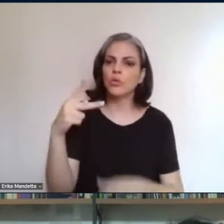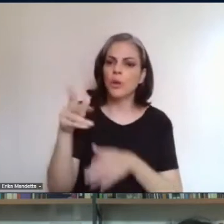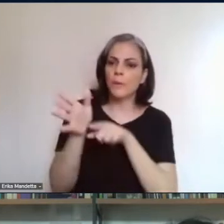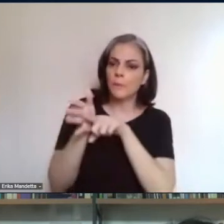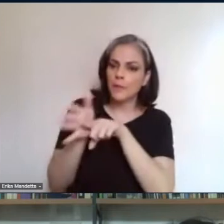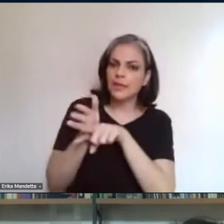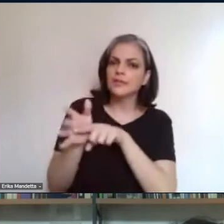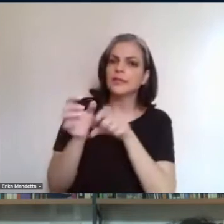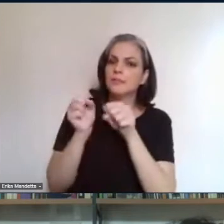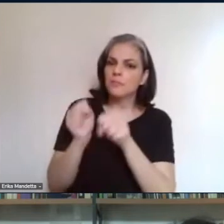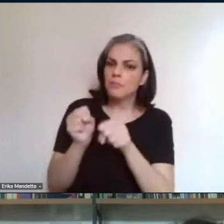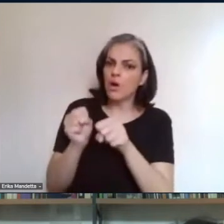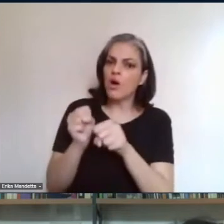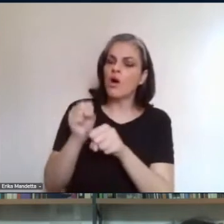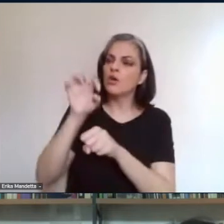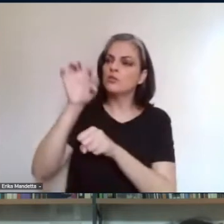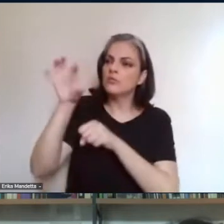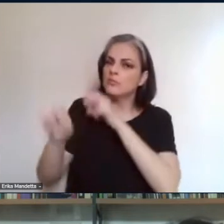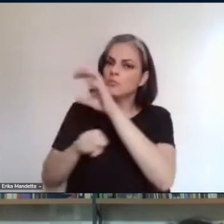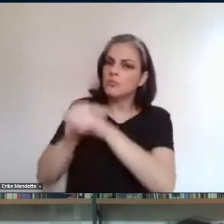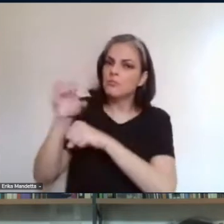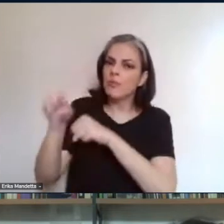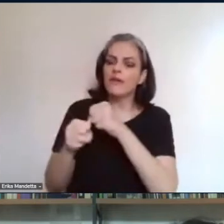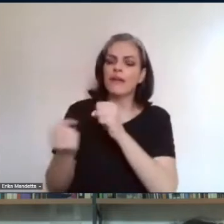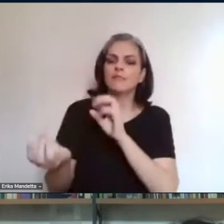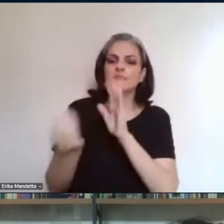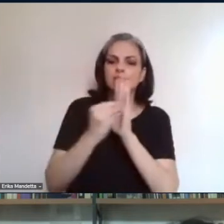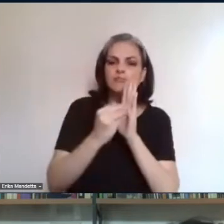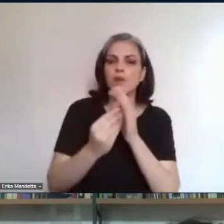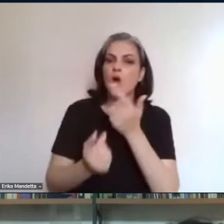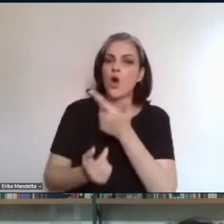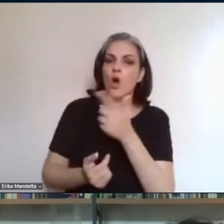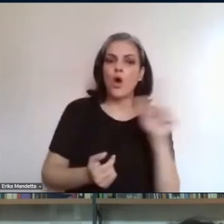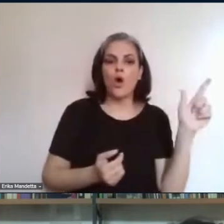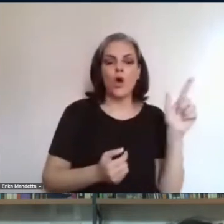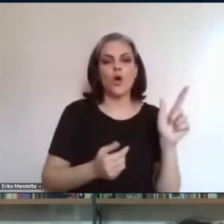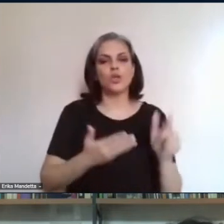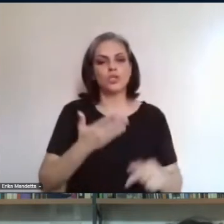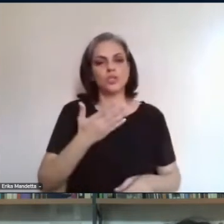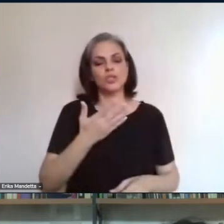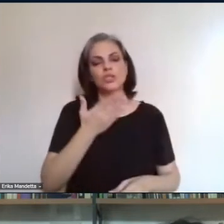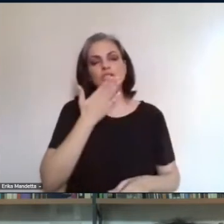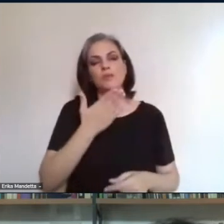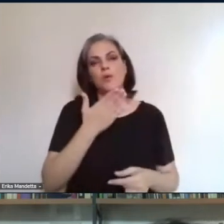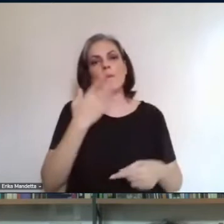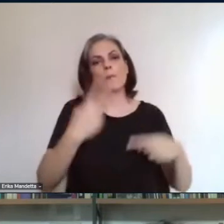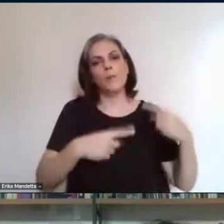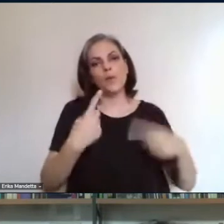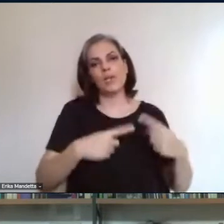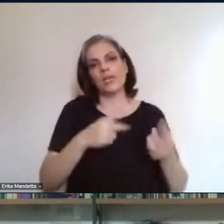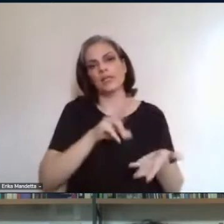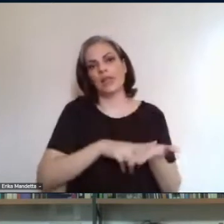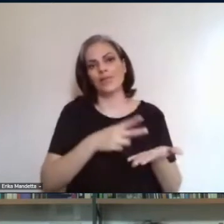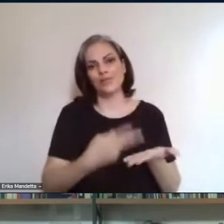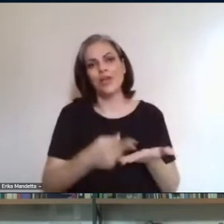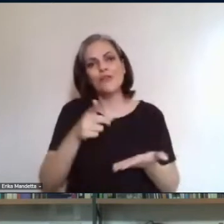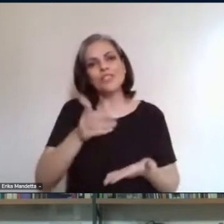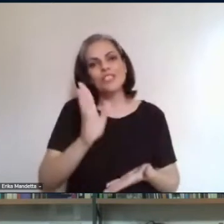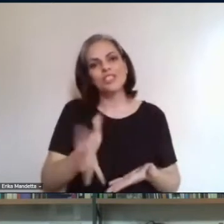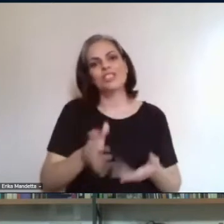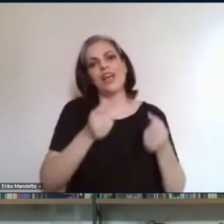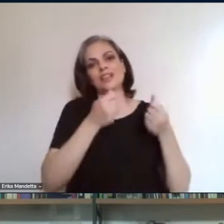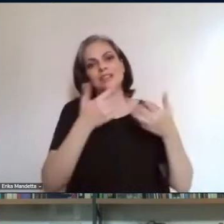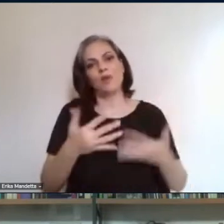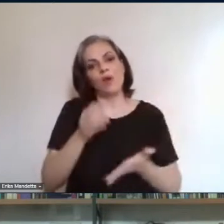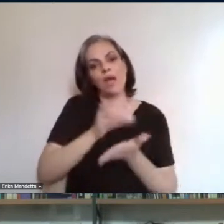sustentar inclusive outros modos de políticas de tradução que você tratou lá no capítulo